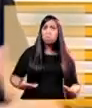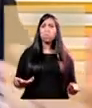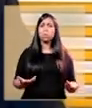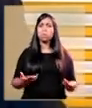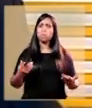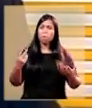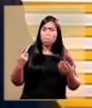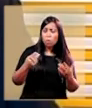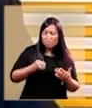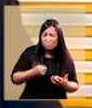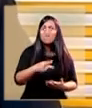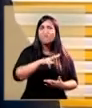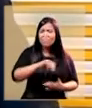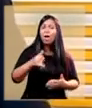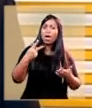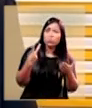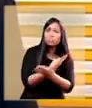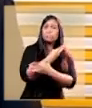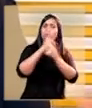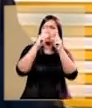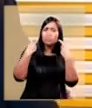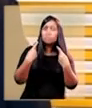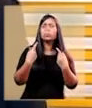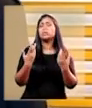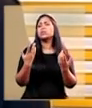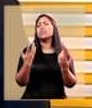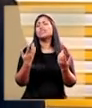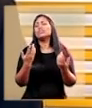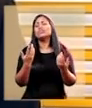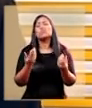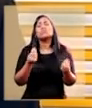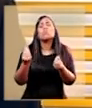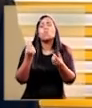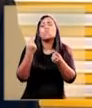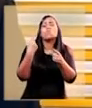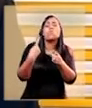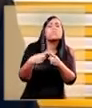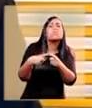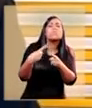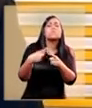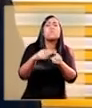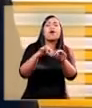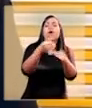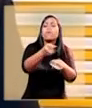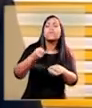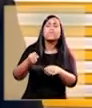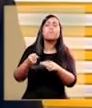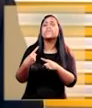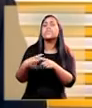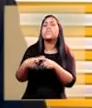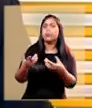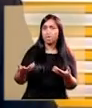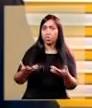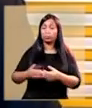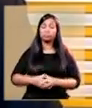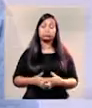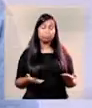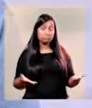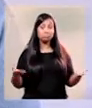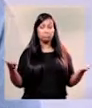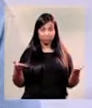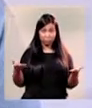É o risco de uma violência? Famílias disfuncionais? Por que essas crianças foram retiradas dos seus